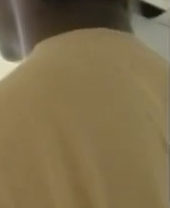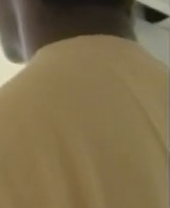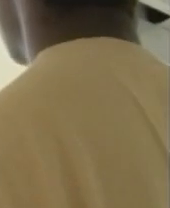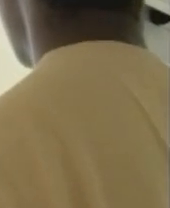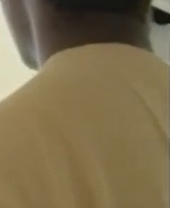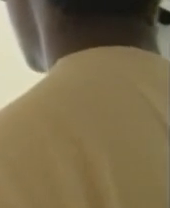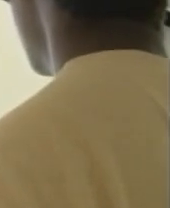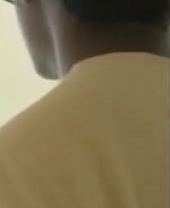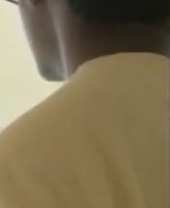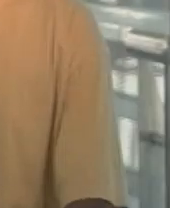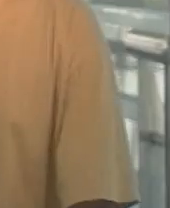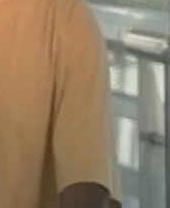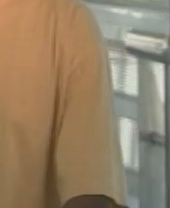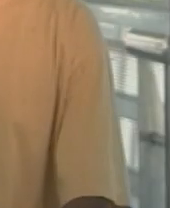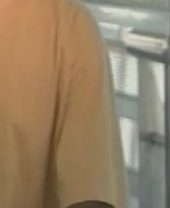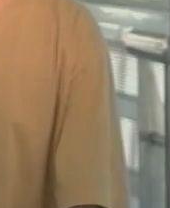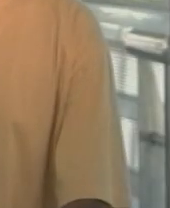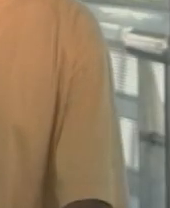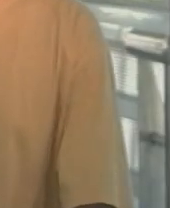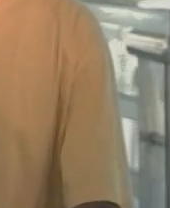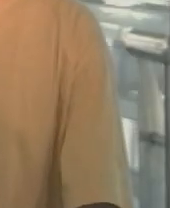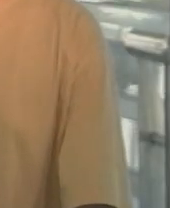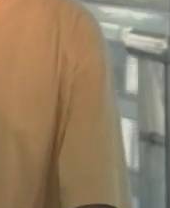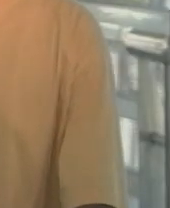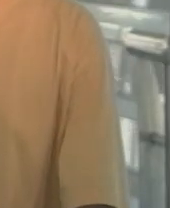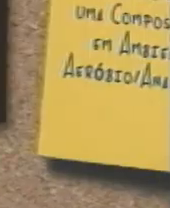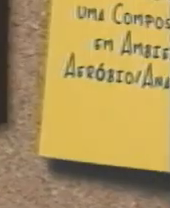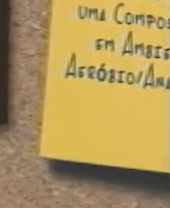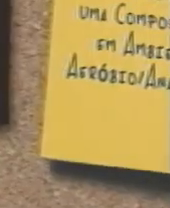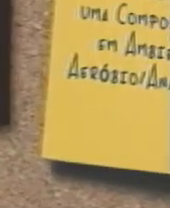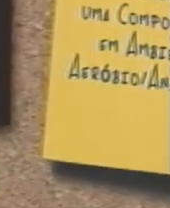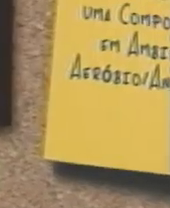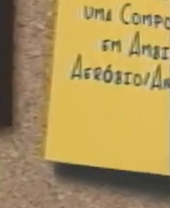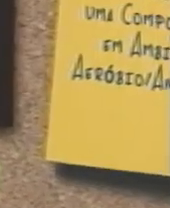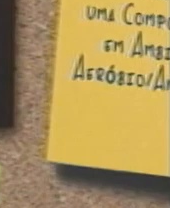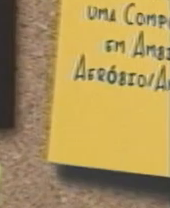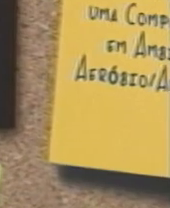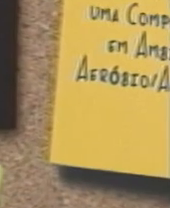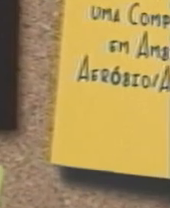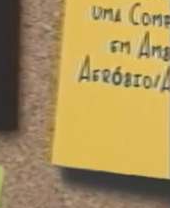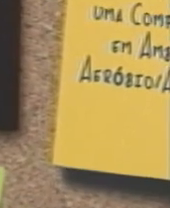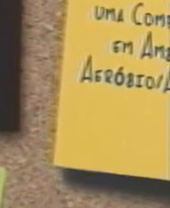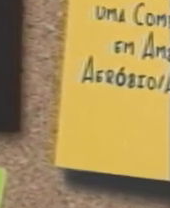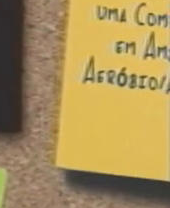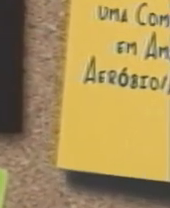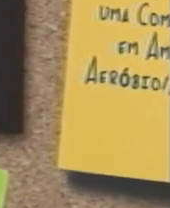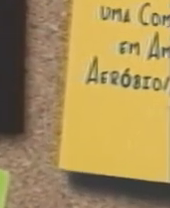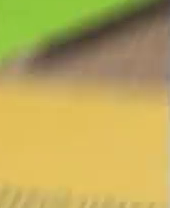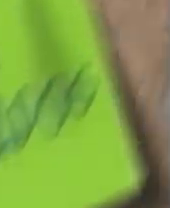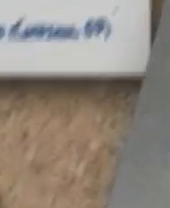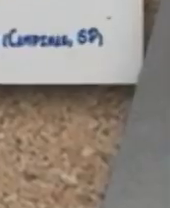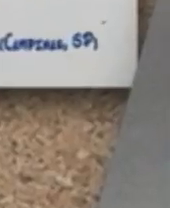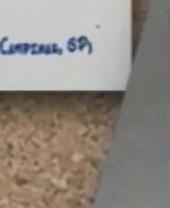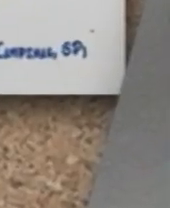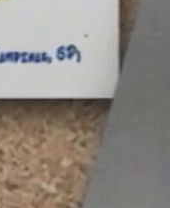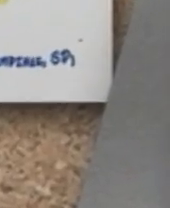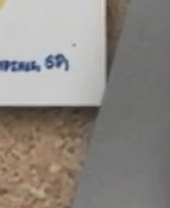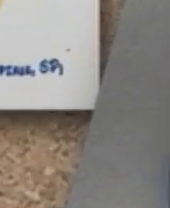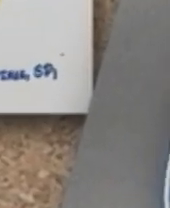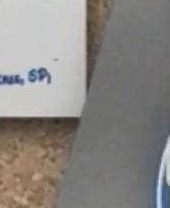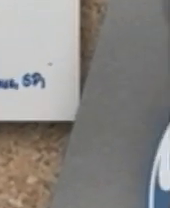responsabilidade minha de continuar pensando para a cidade, para as pessoas de fato. O primeiro lugar na categoria Ensino Médio foi